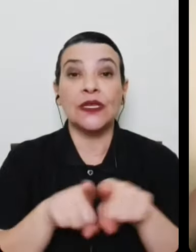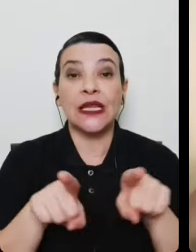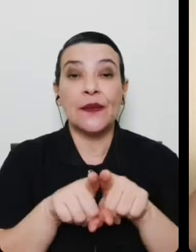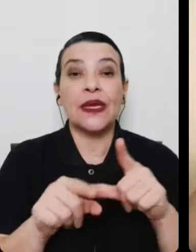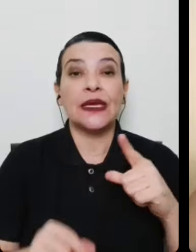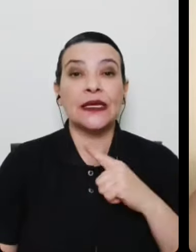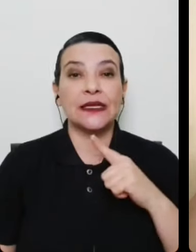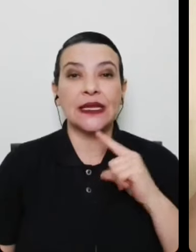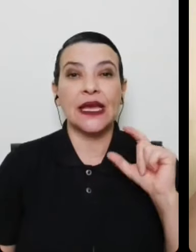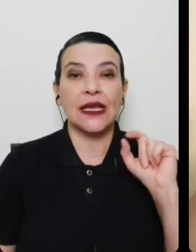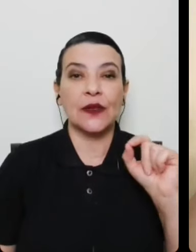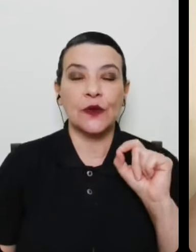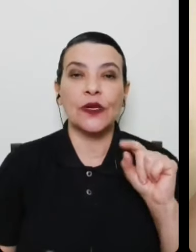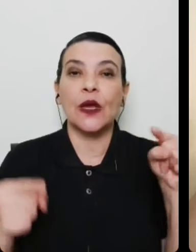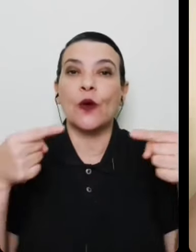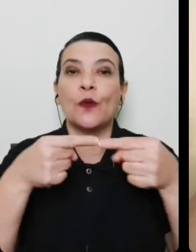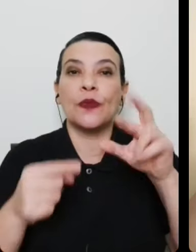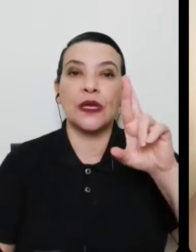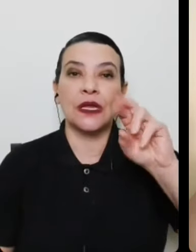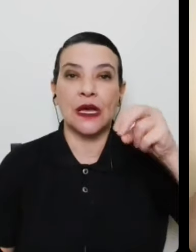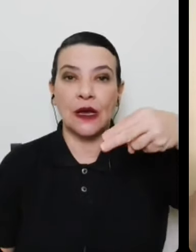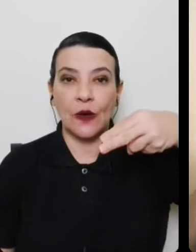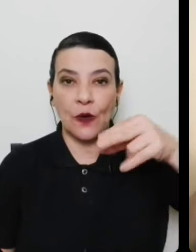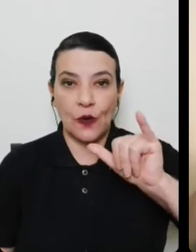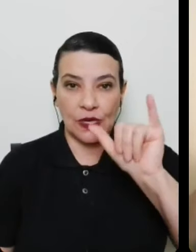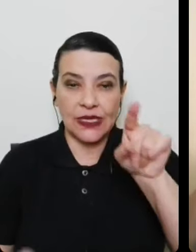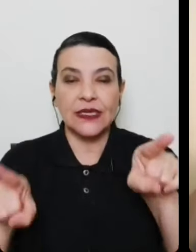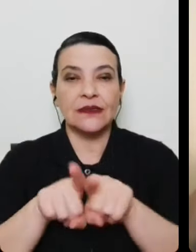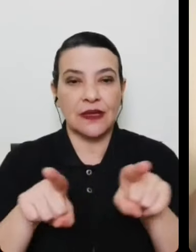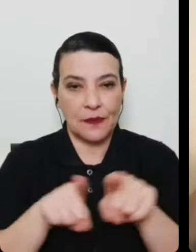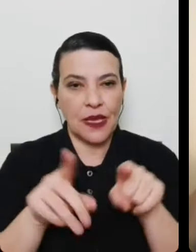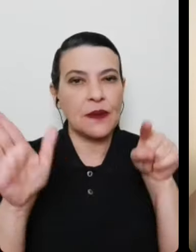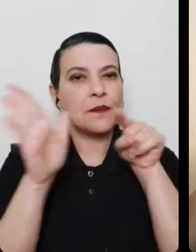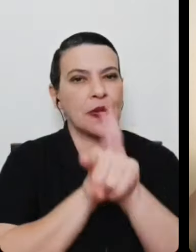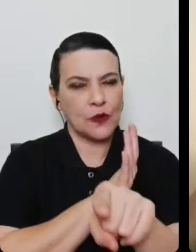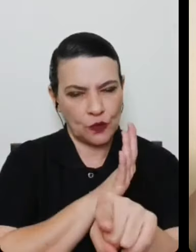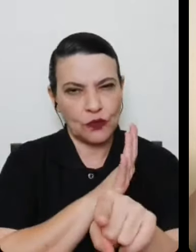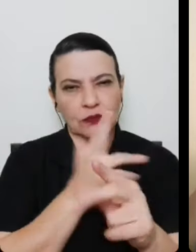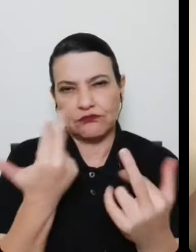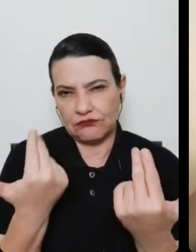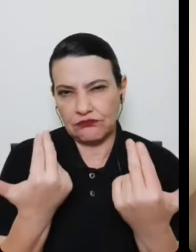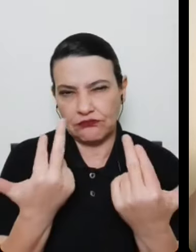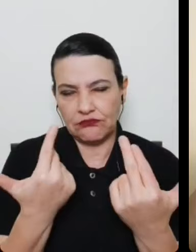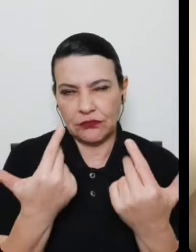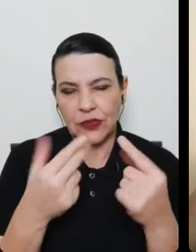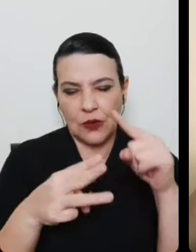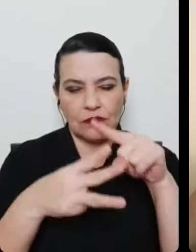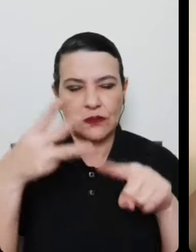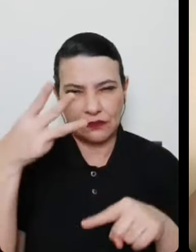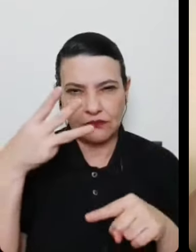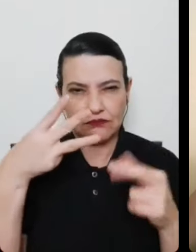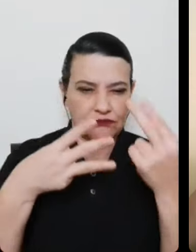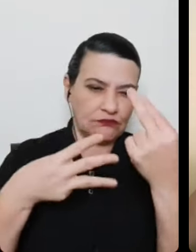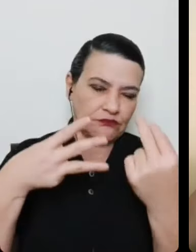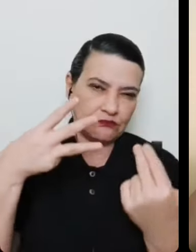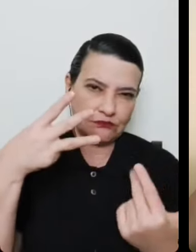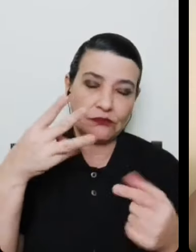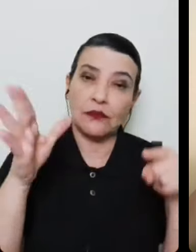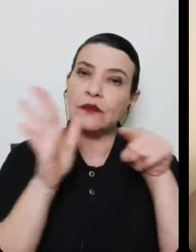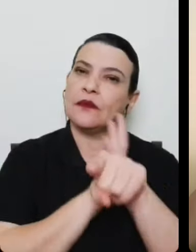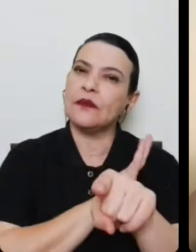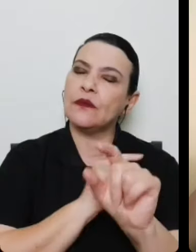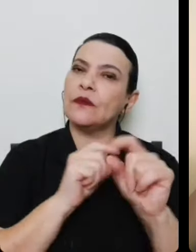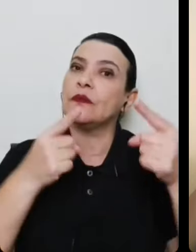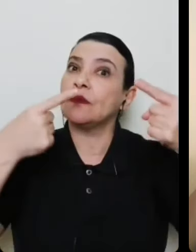eco aqui com o Rony também, que pergunta um pouco a mesma. Vai um pouco na mesma direção as três perguntas. Então, perguntando sobre esse